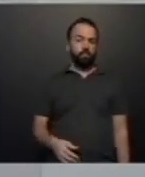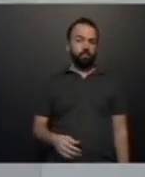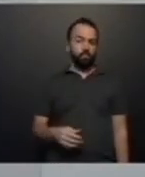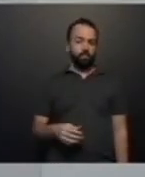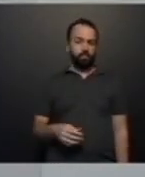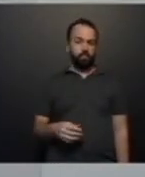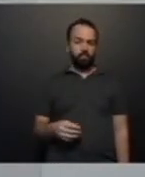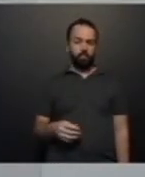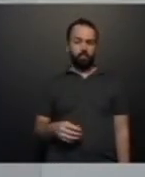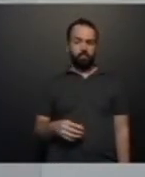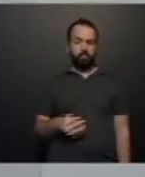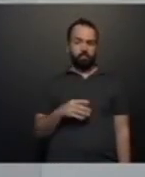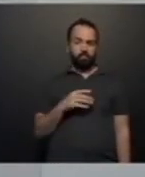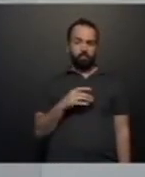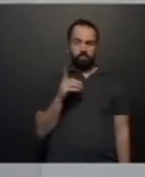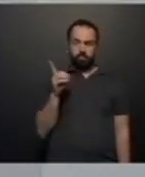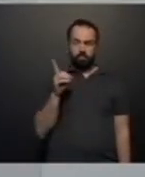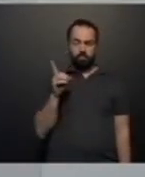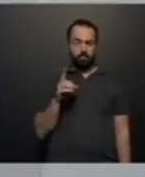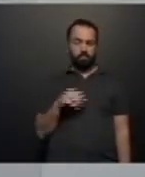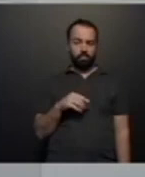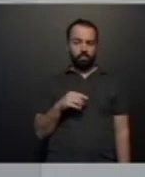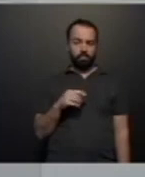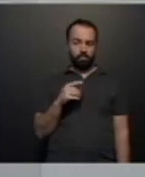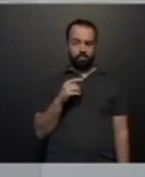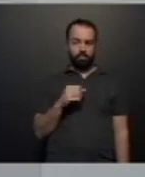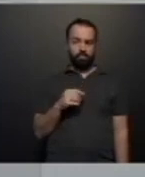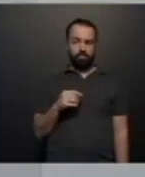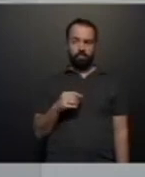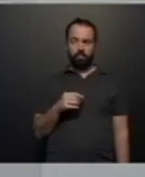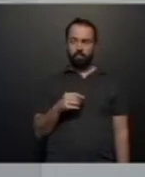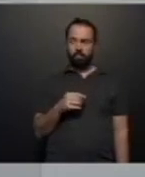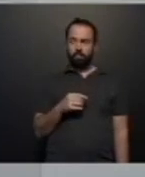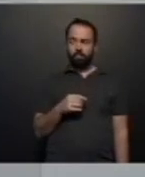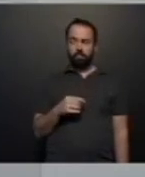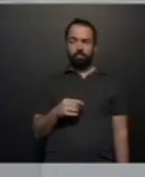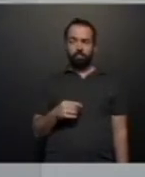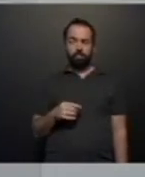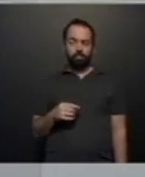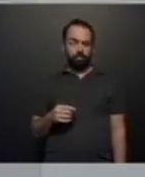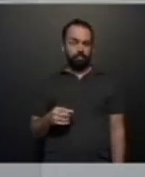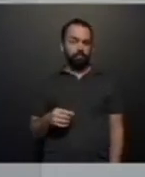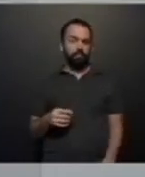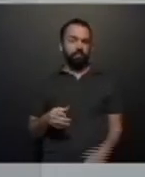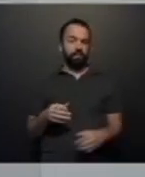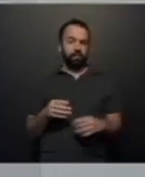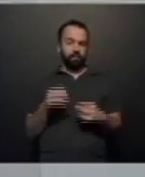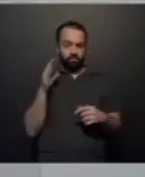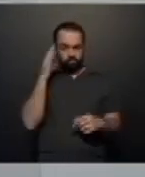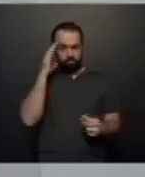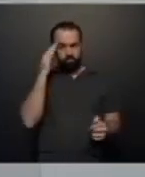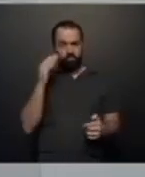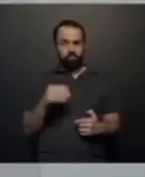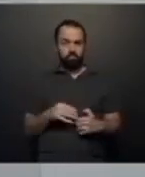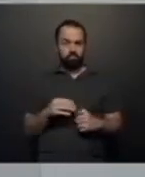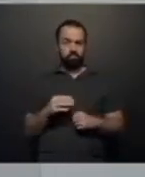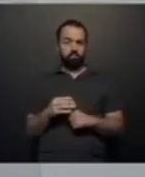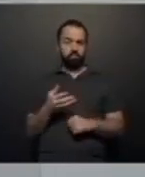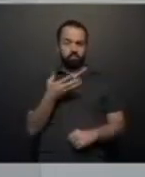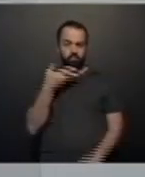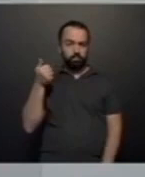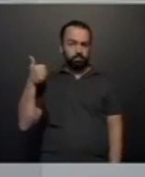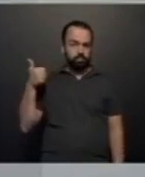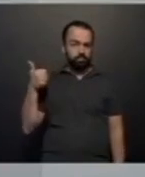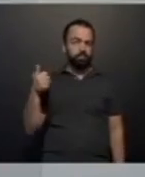Algumas curiosidades para vocês entenderem a dimensão da capacidade de armazenamento